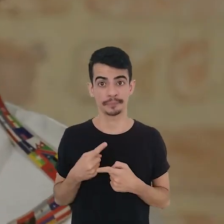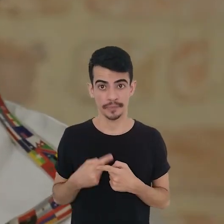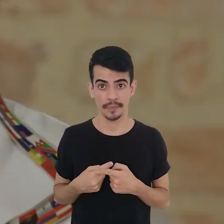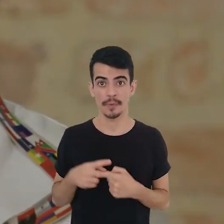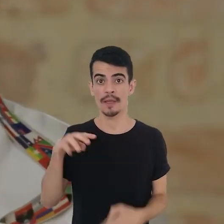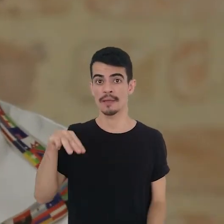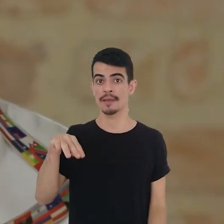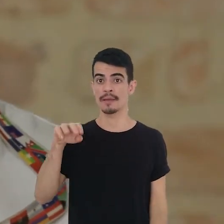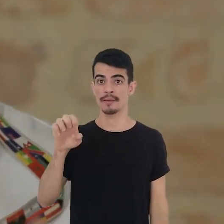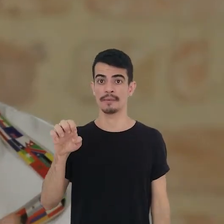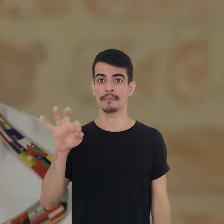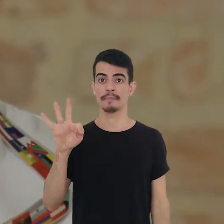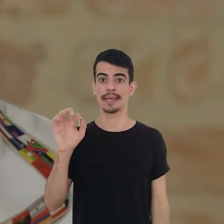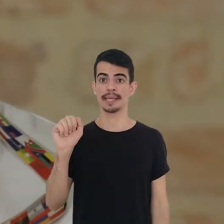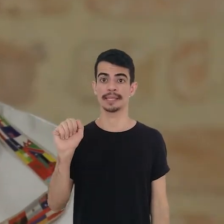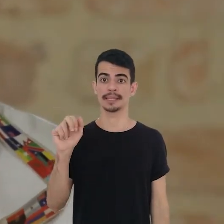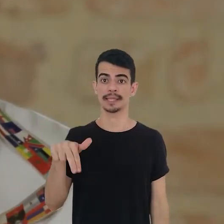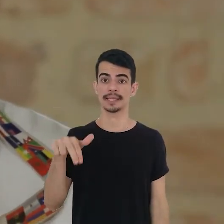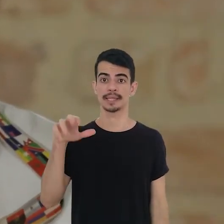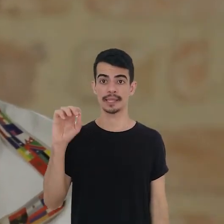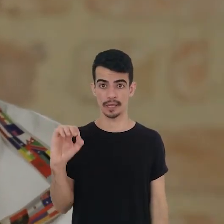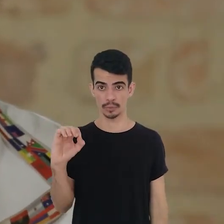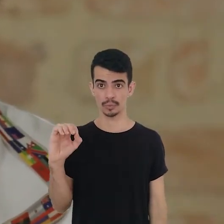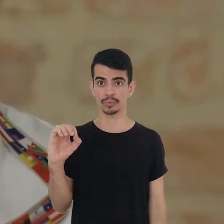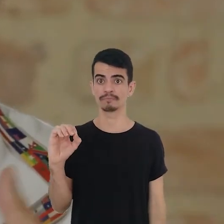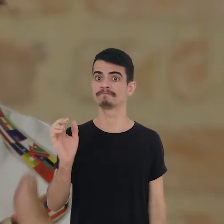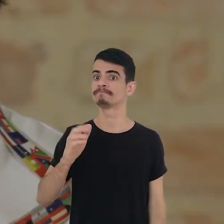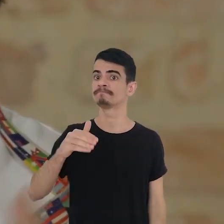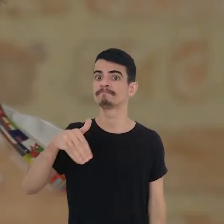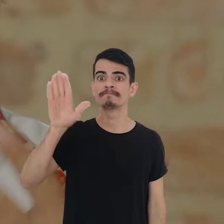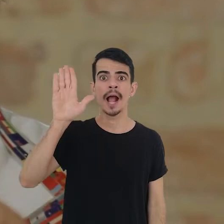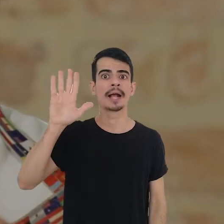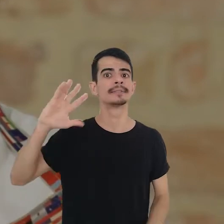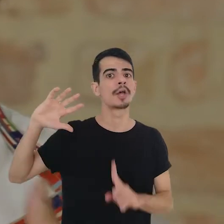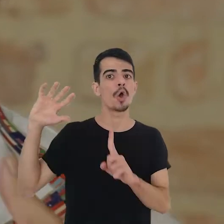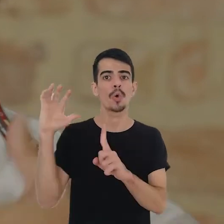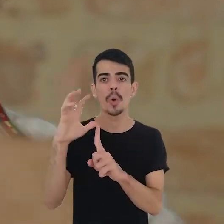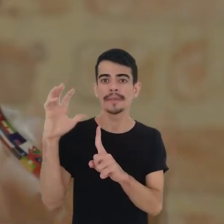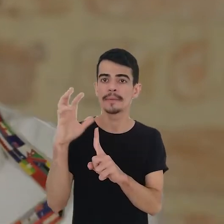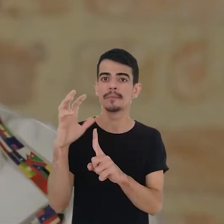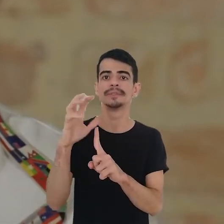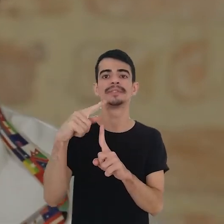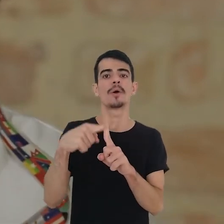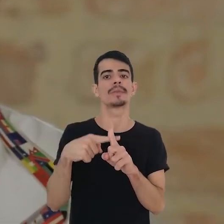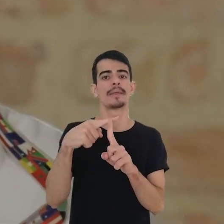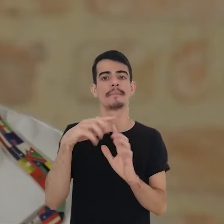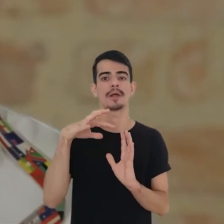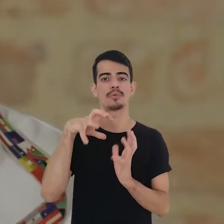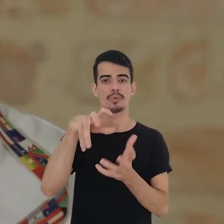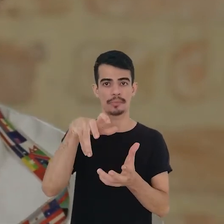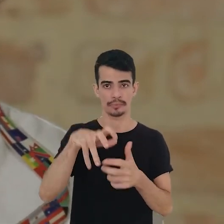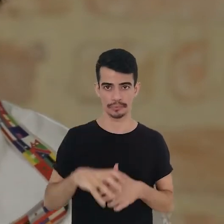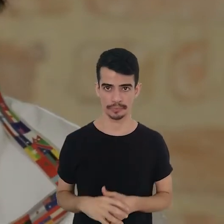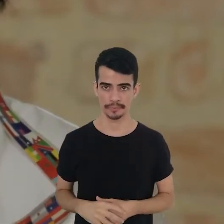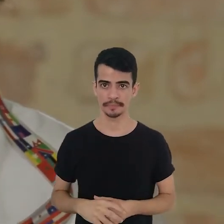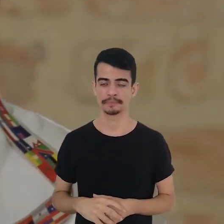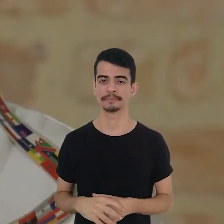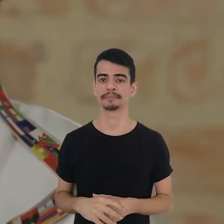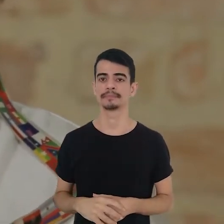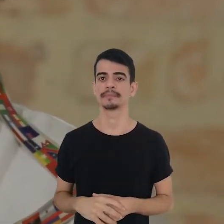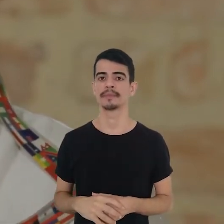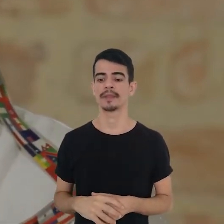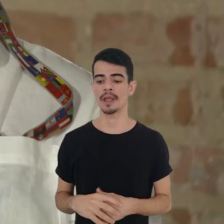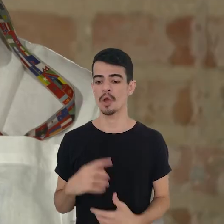diferente. Mostra um metano com uma contribuição mais significativa para a